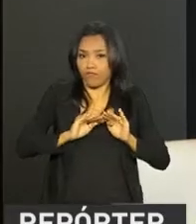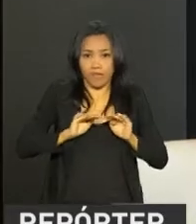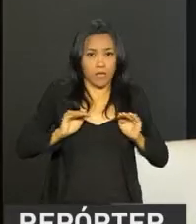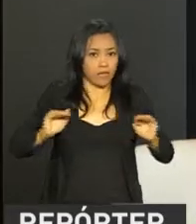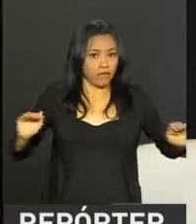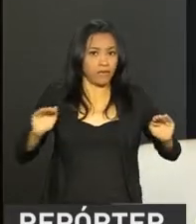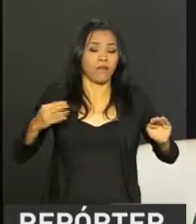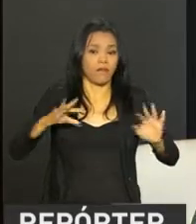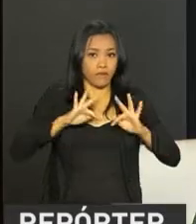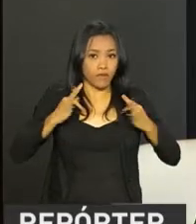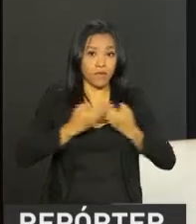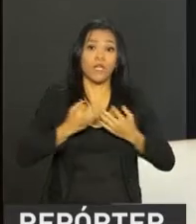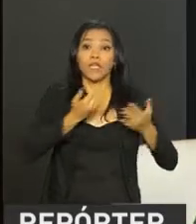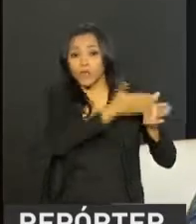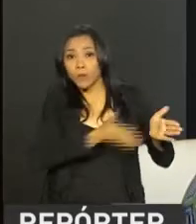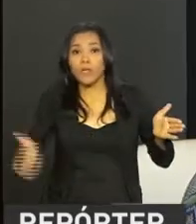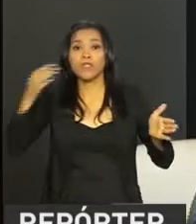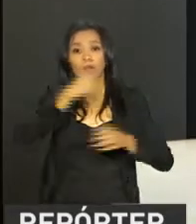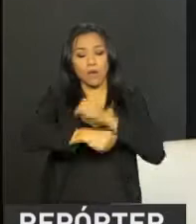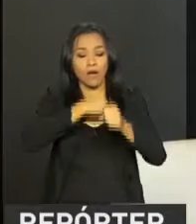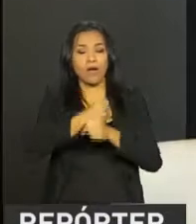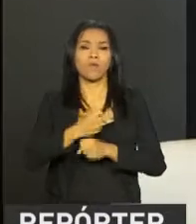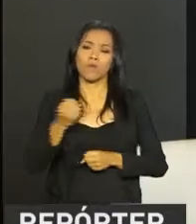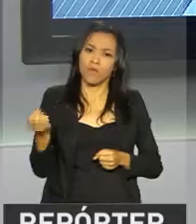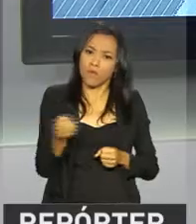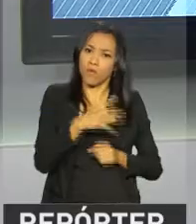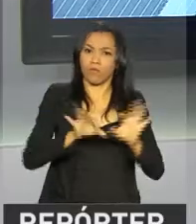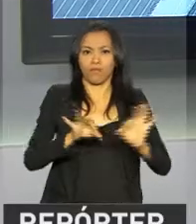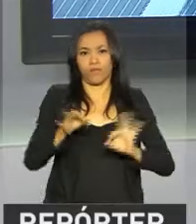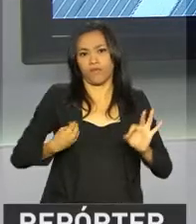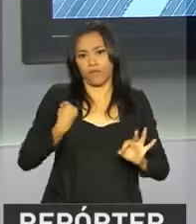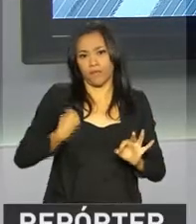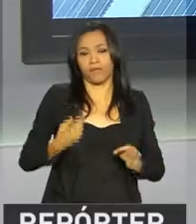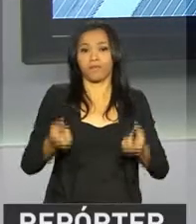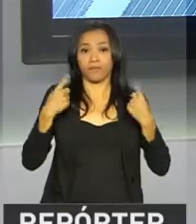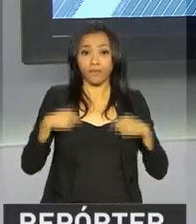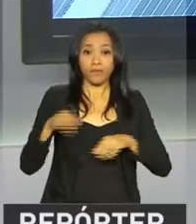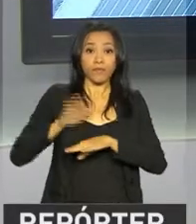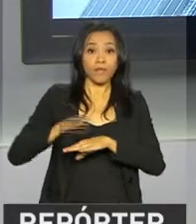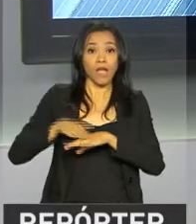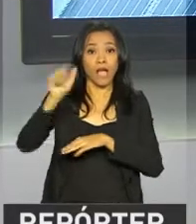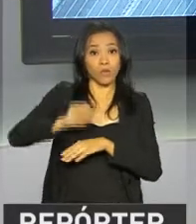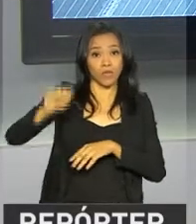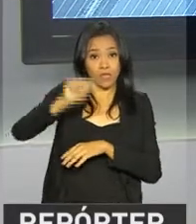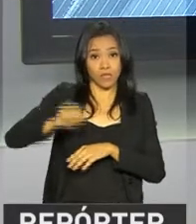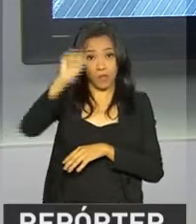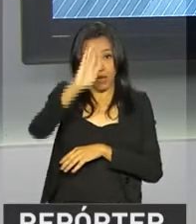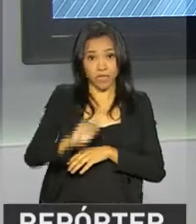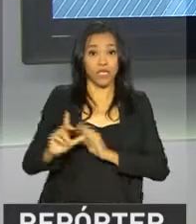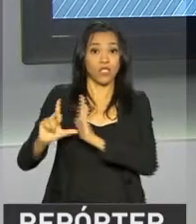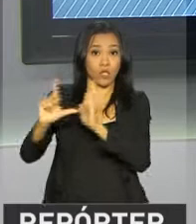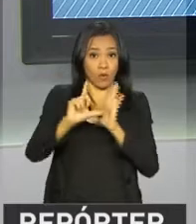a partir disso, criar, durante um ano, uma nova perspectiva de vida. Segundo a Associação Brasileira de Lojistas